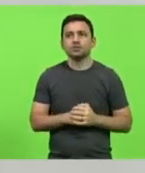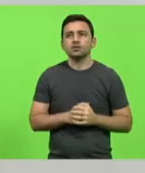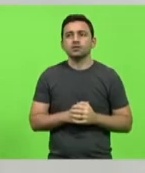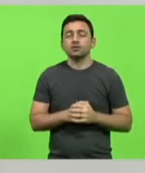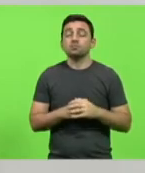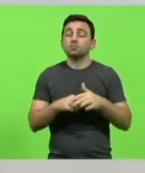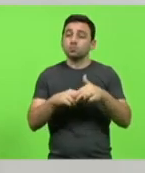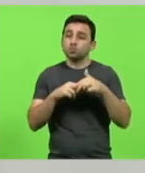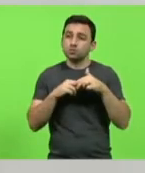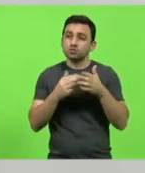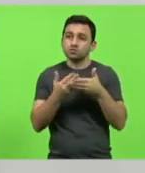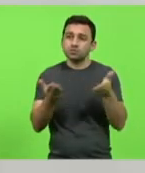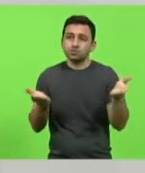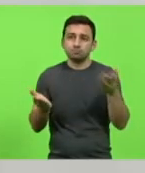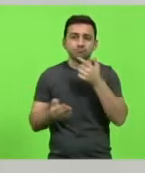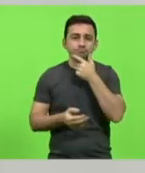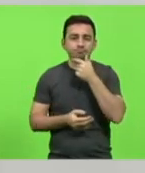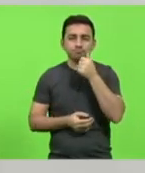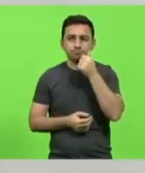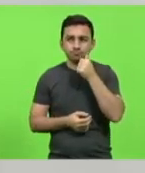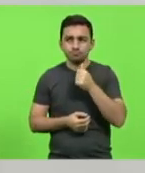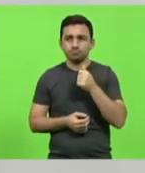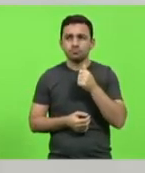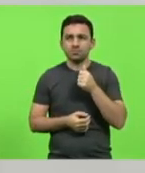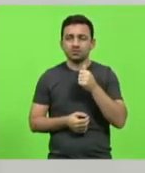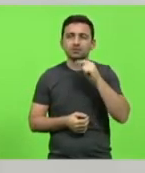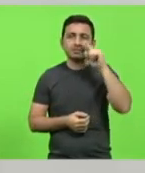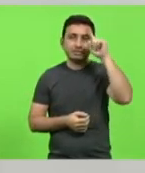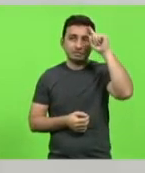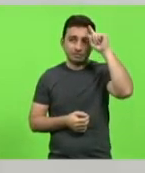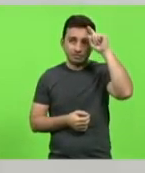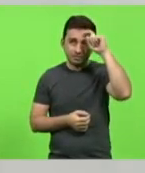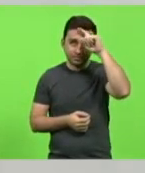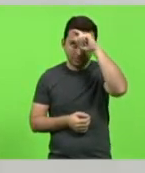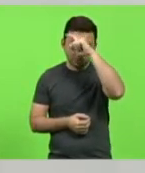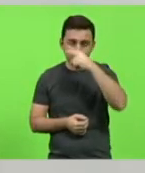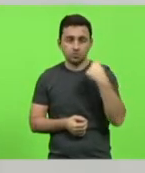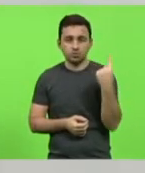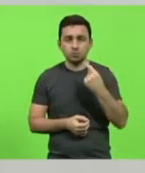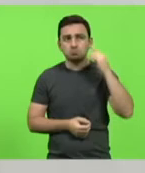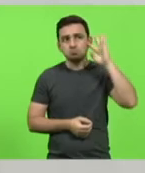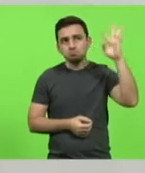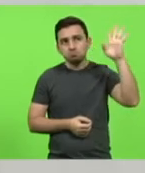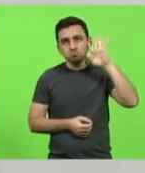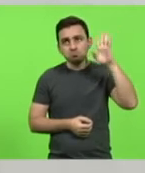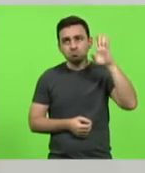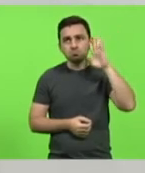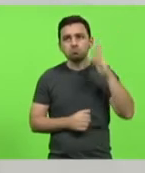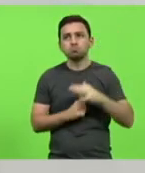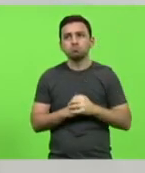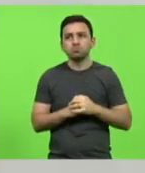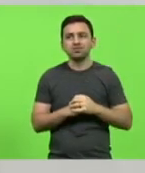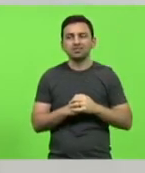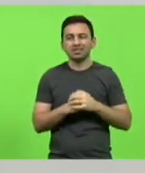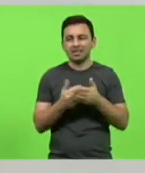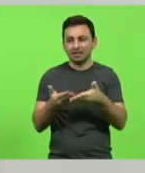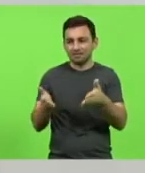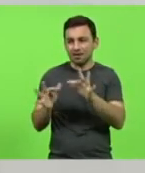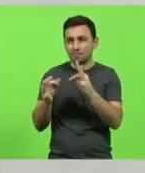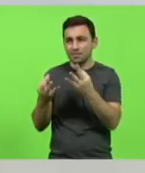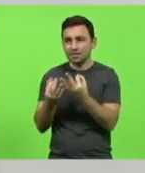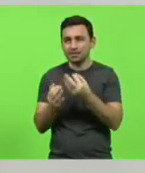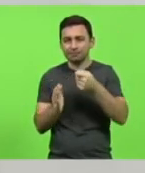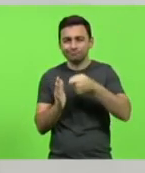senhores, levando em conta a dificuldade que essas famílias e portadores do transtorno enfrentam, é